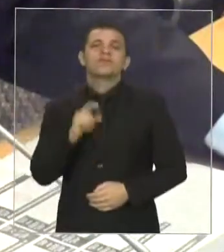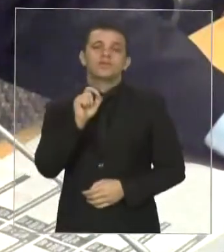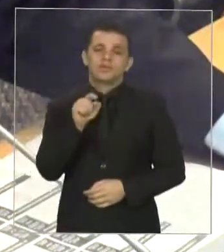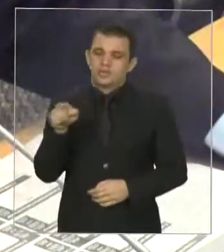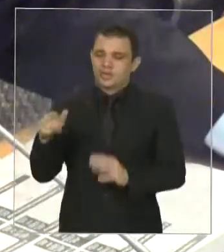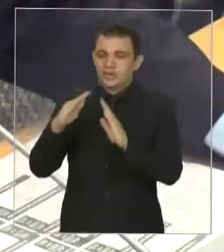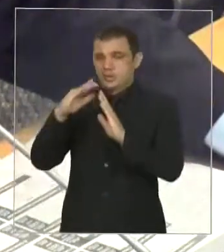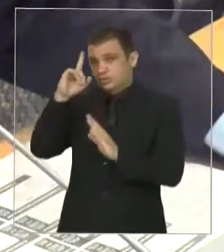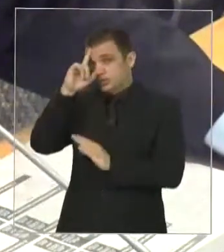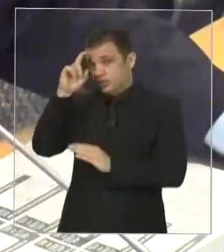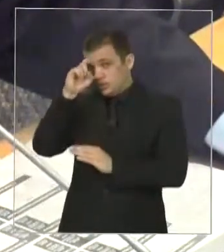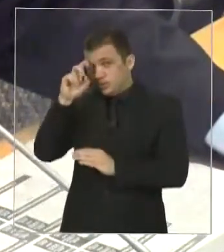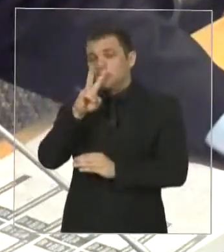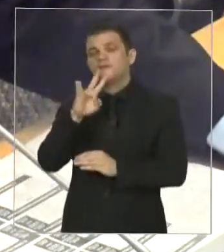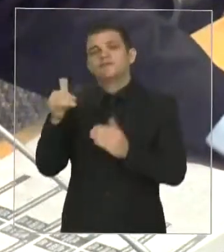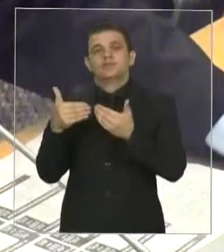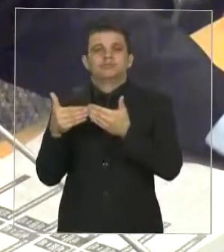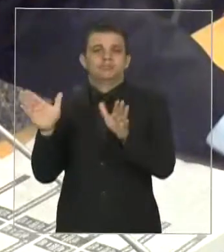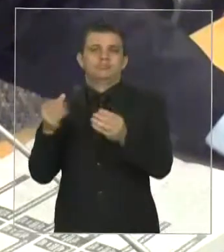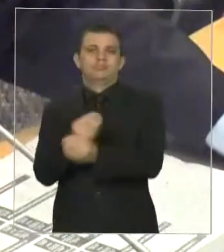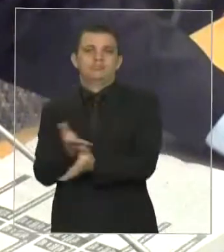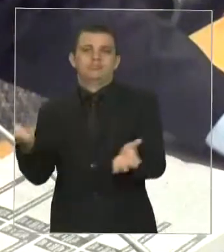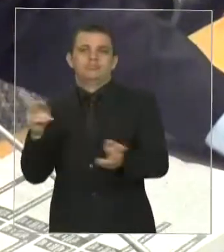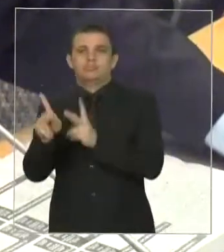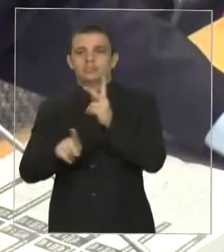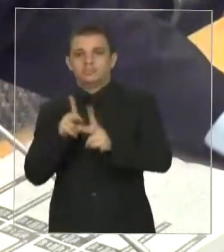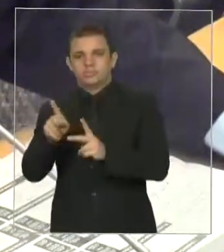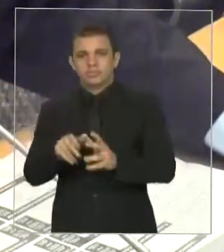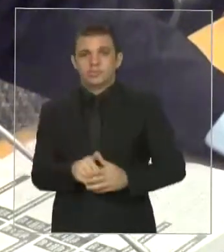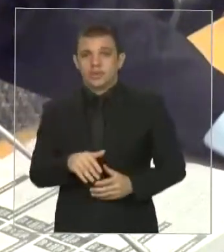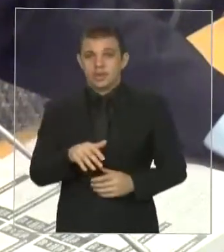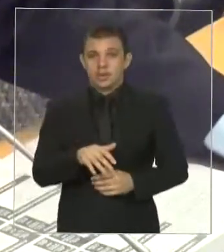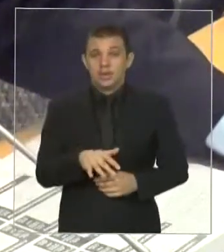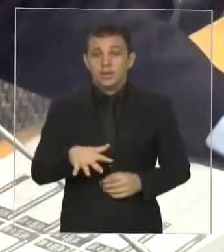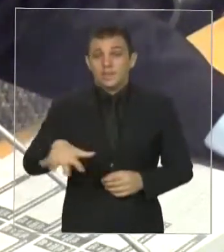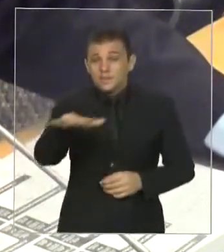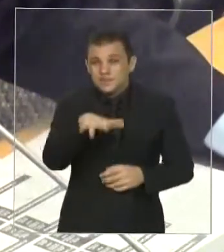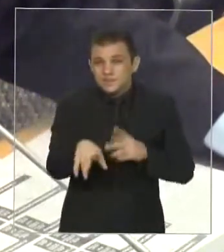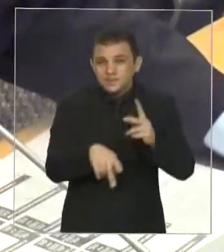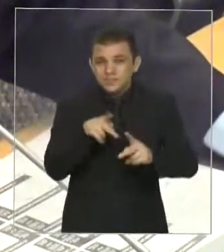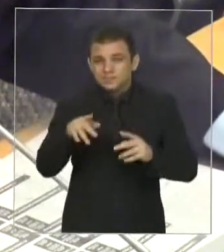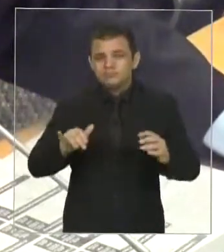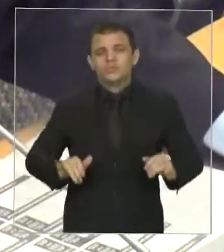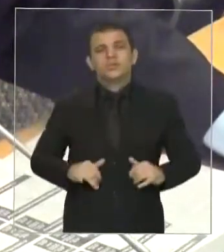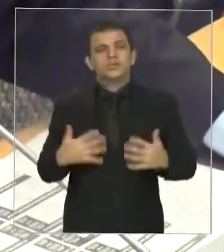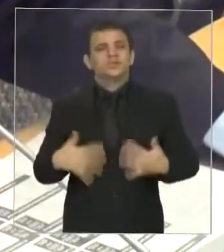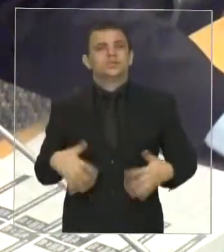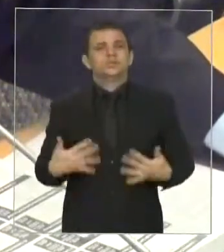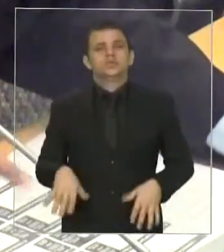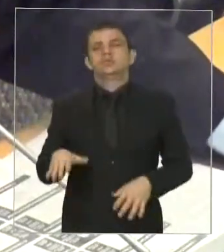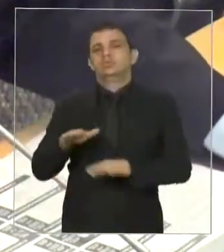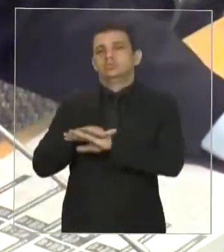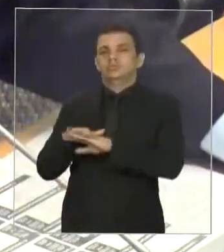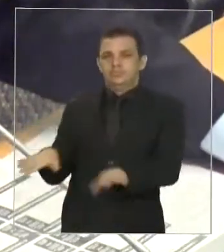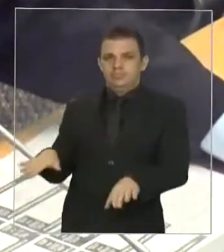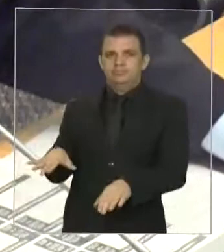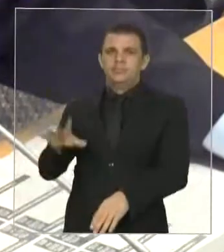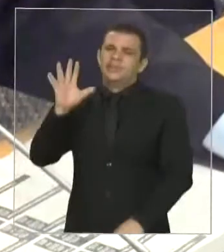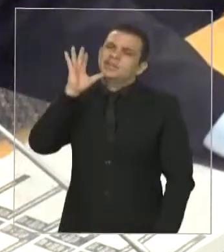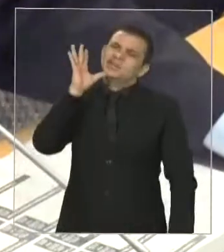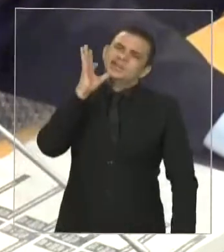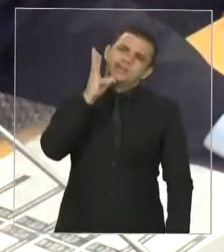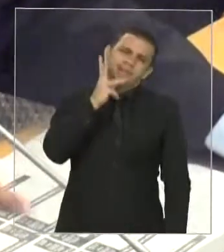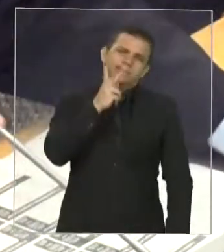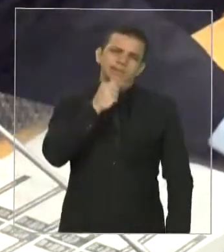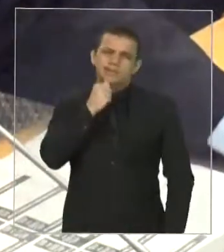entregue para a população. E o sofrimento dessas pessoas haverá de cessar, dessa demora para ter o